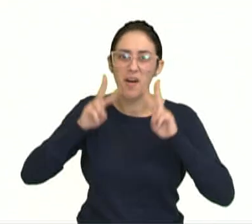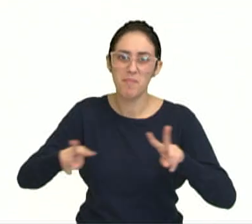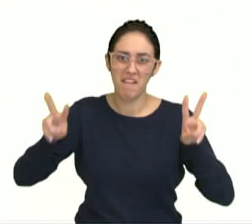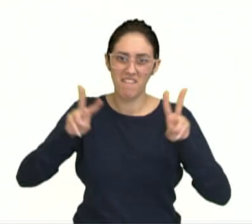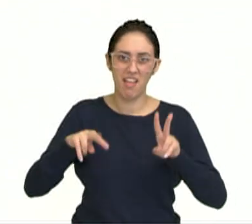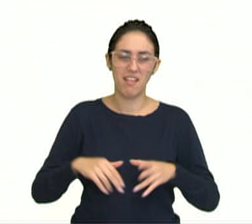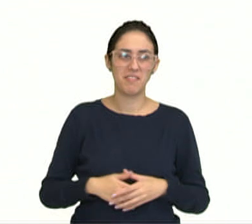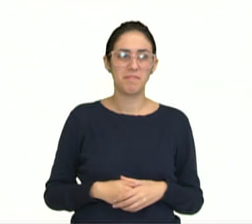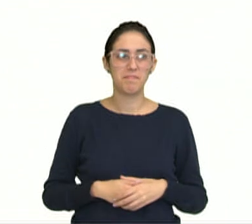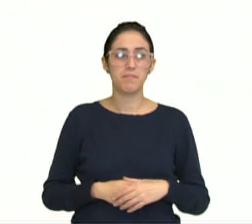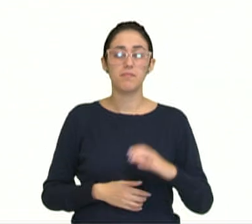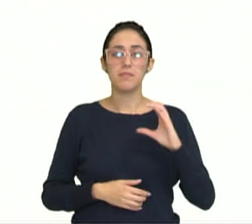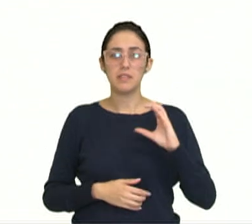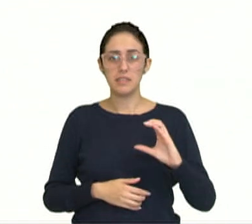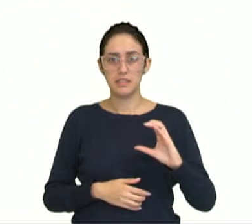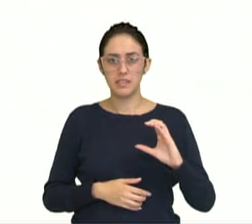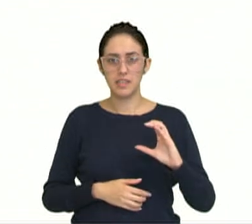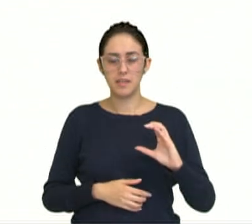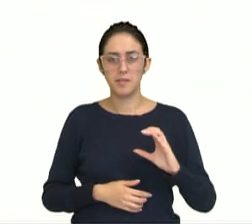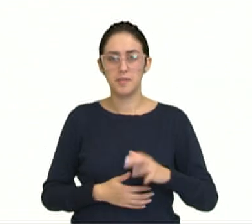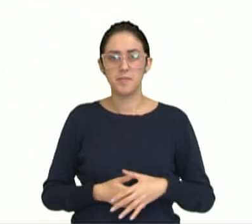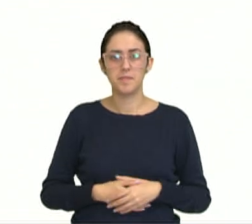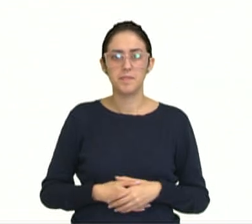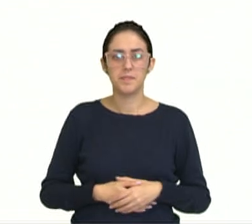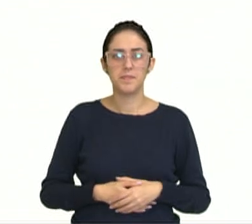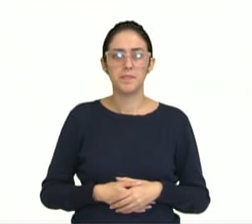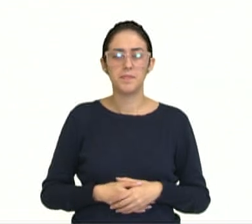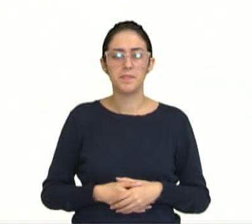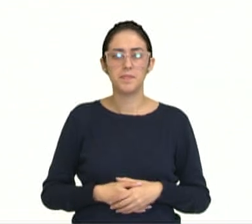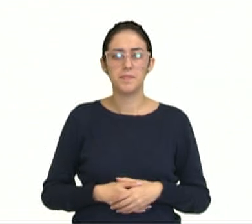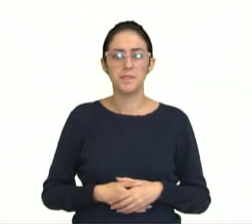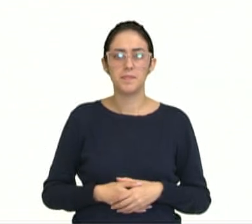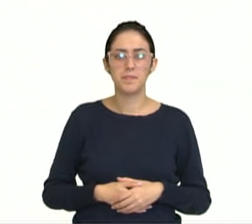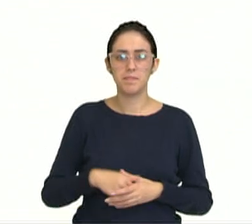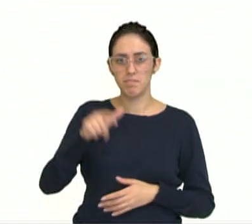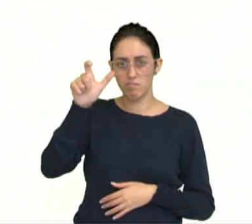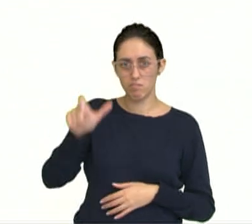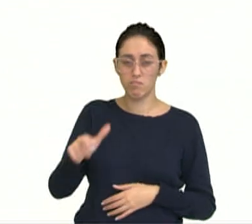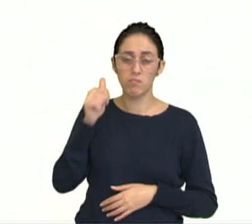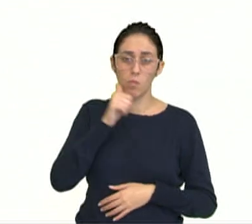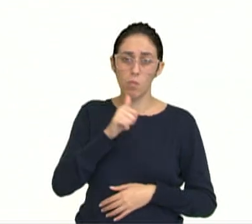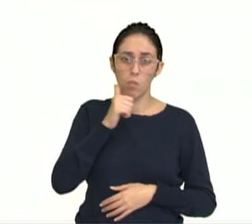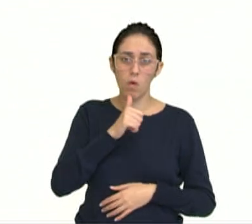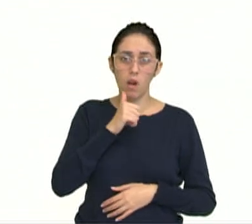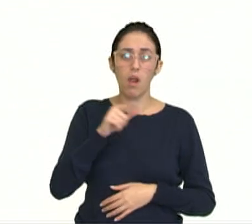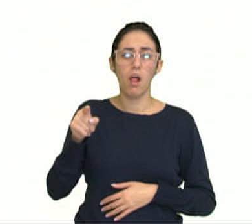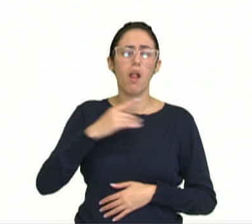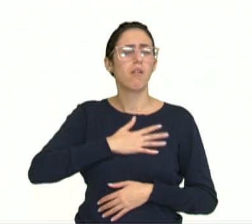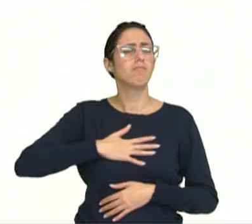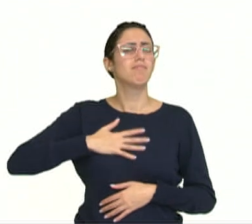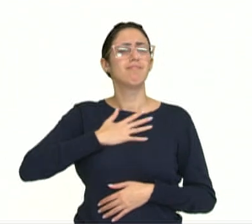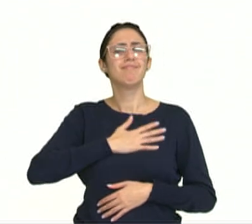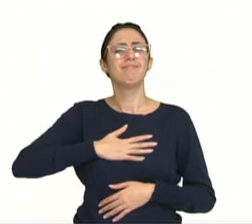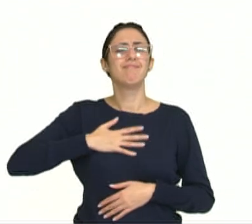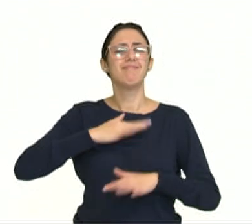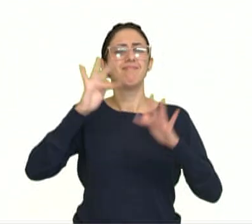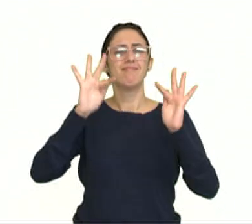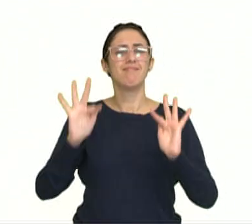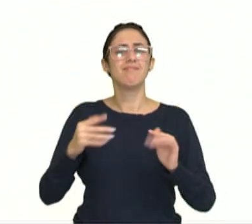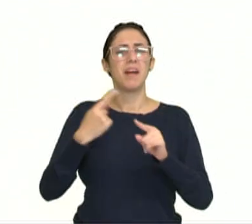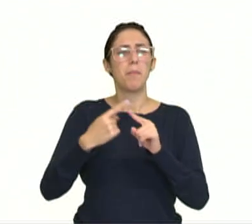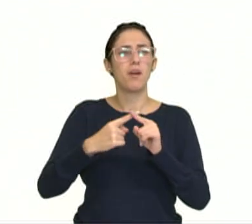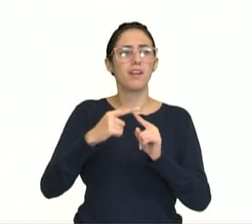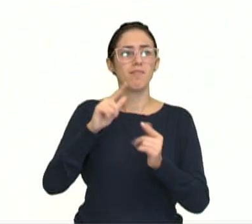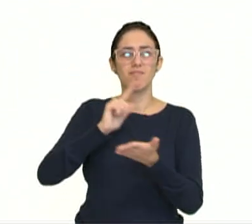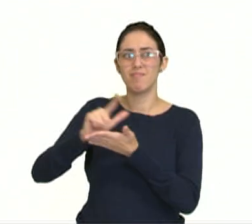Mrs. Brown was unhappy about her many chores. A Mrs. Brown, ela não estava muito contente ali, pois ela tinha muito serviço de casa